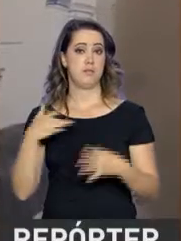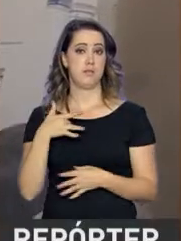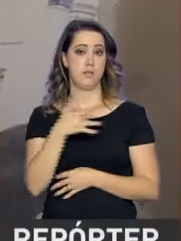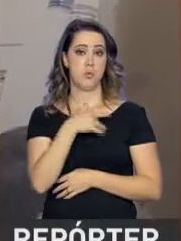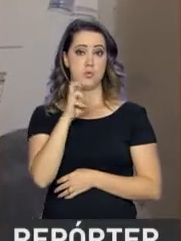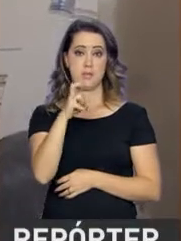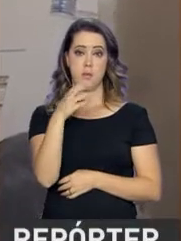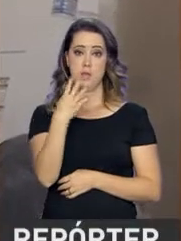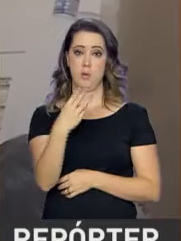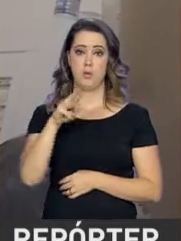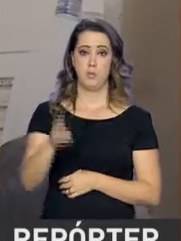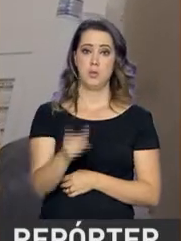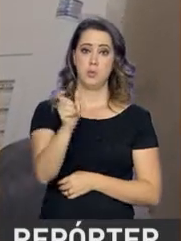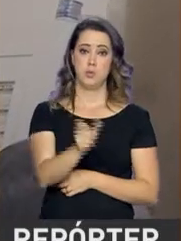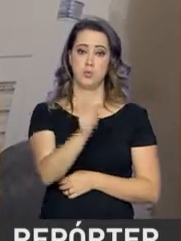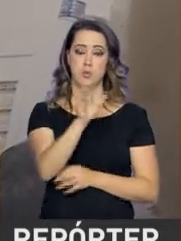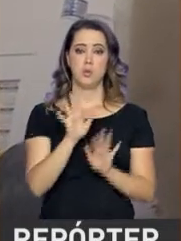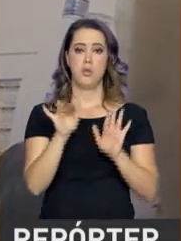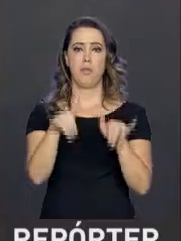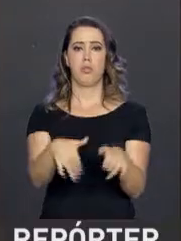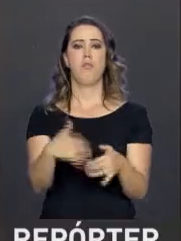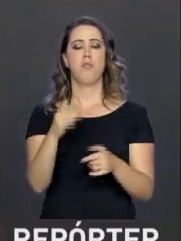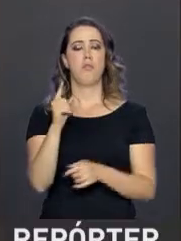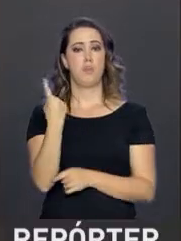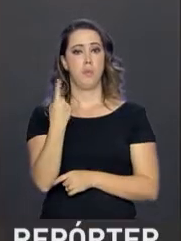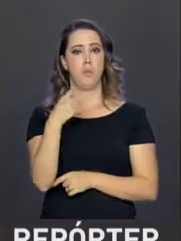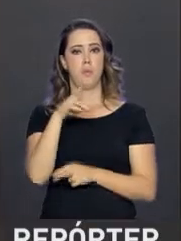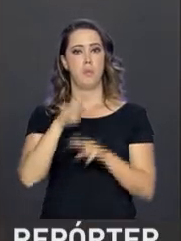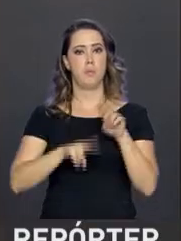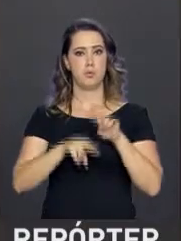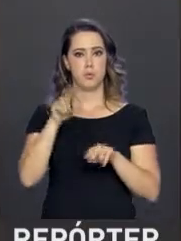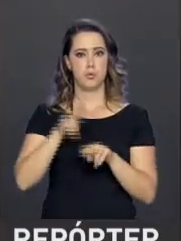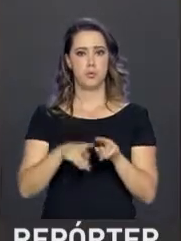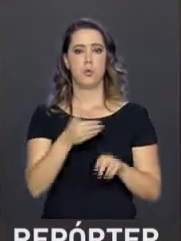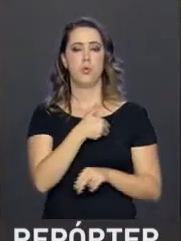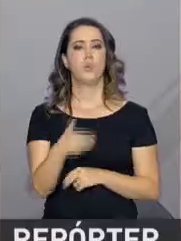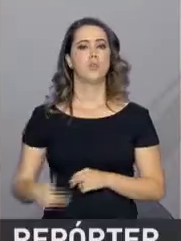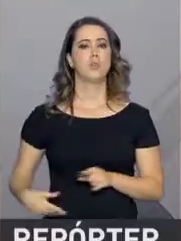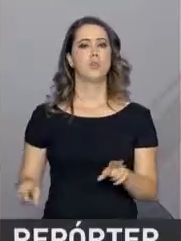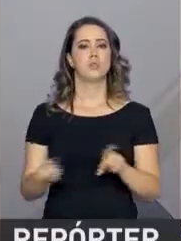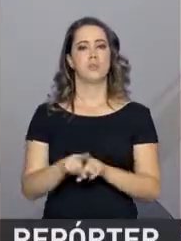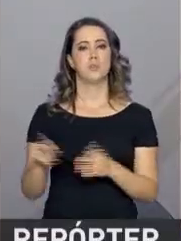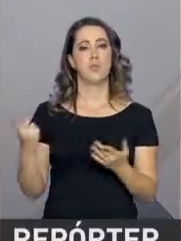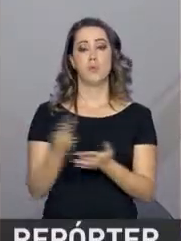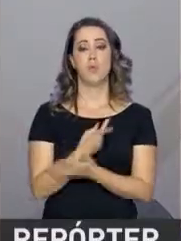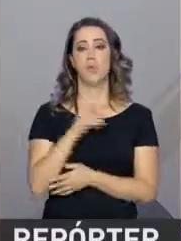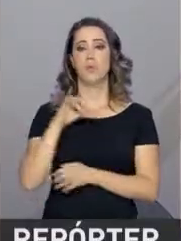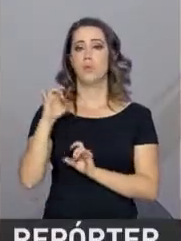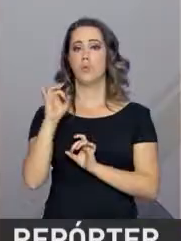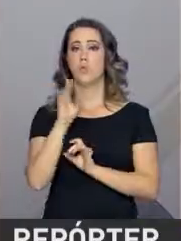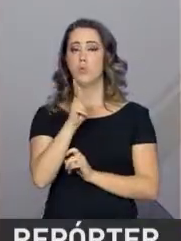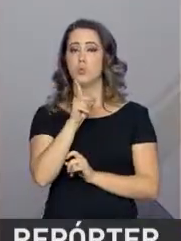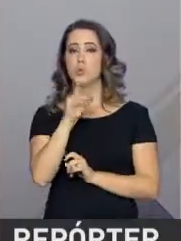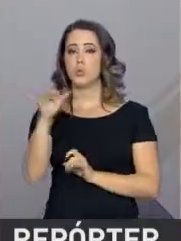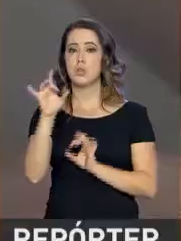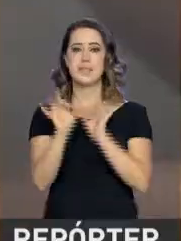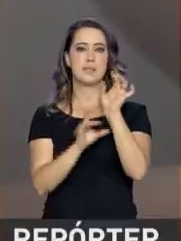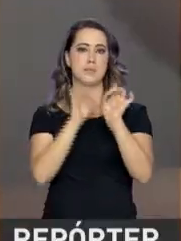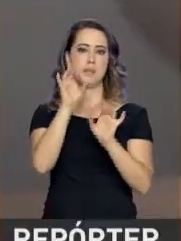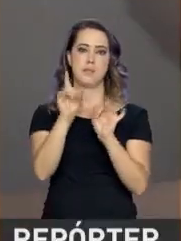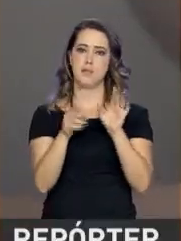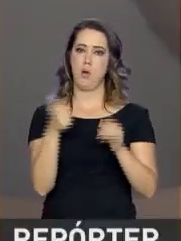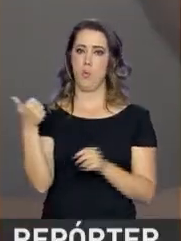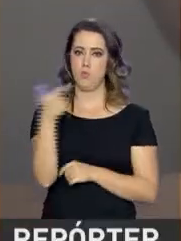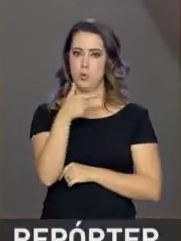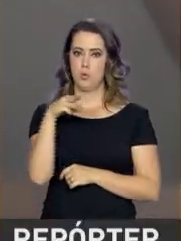pessoas até o final da campanha em 1º de junho o governo também vai realizar um dia d da campanha dia 12 de maio um